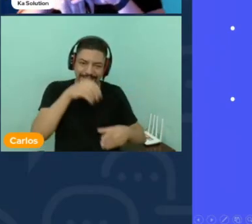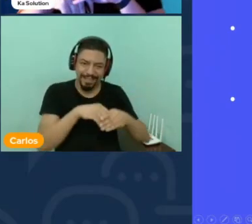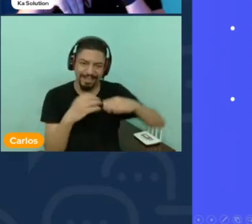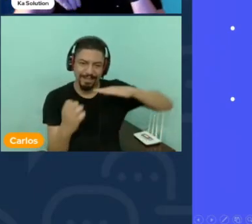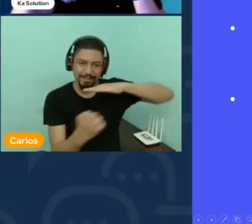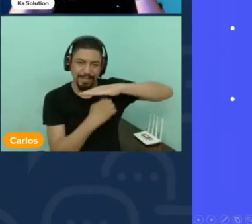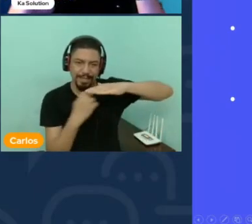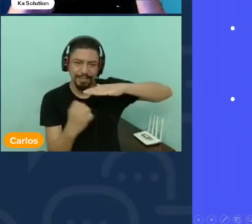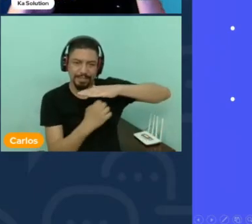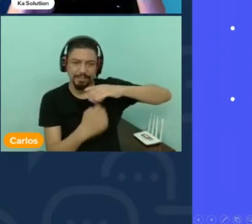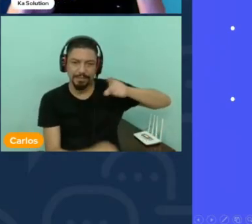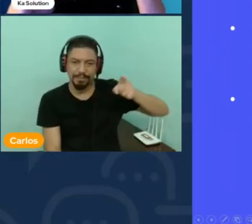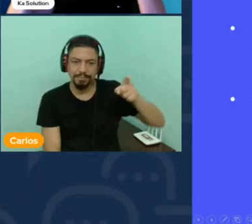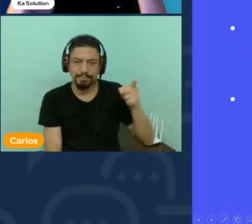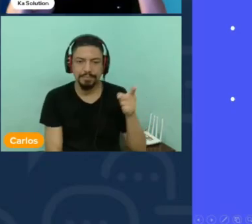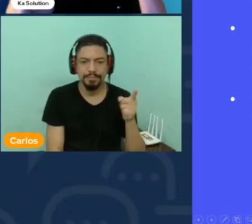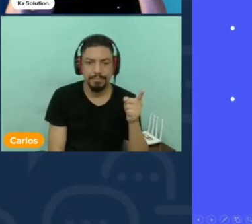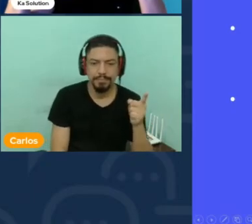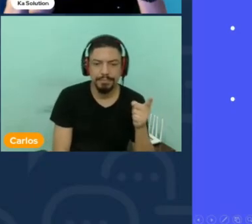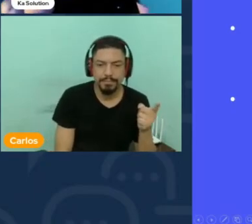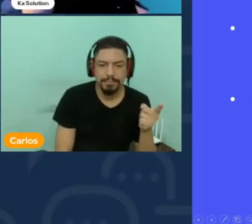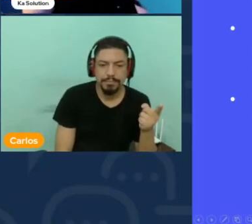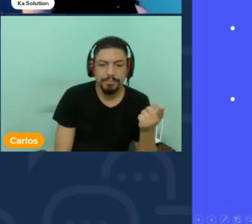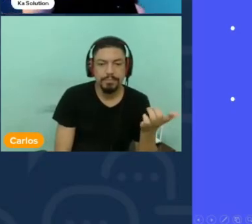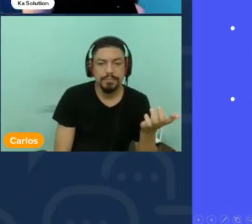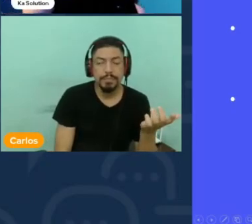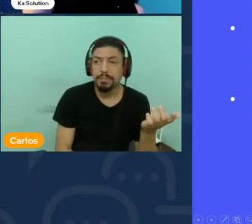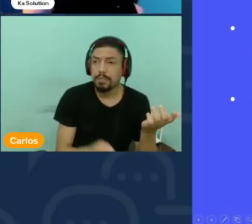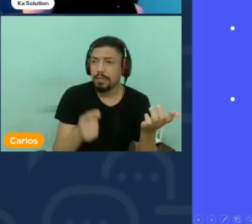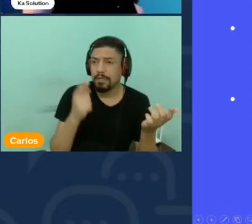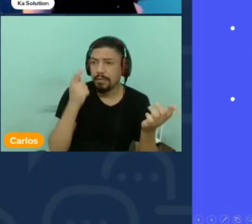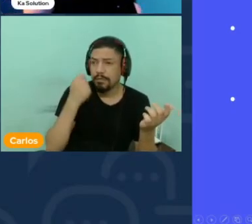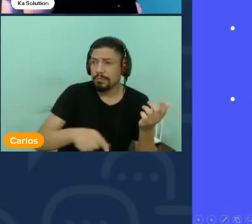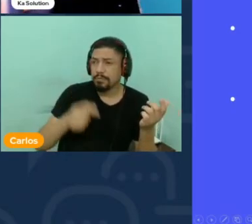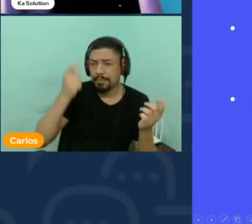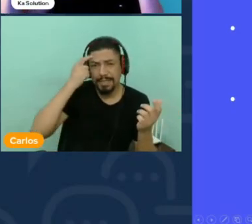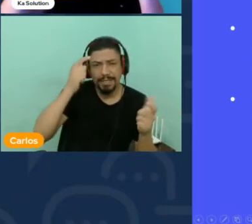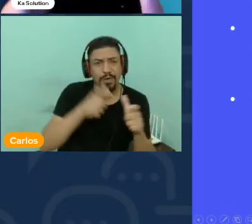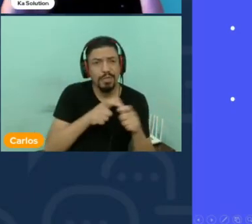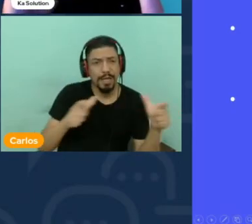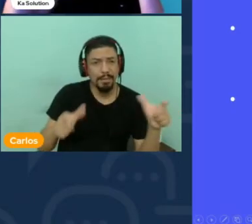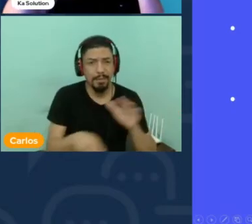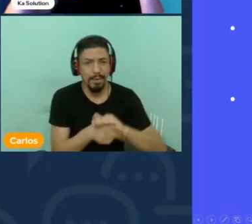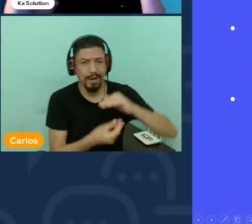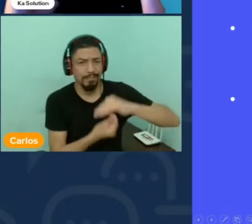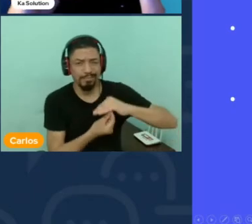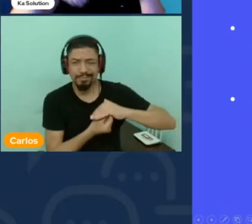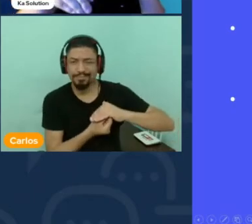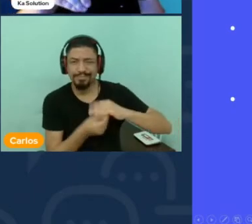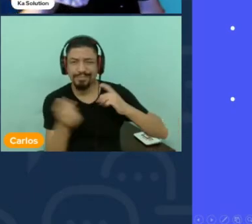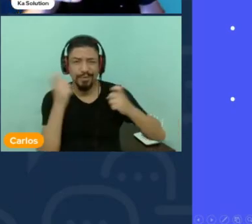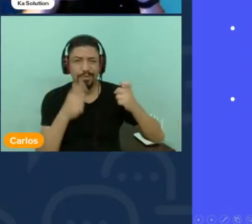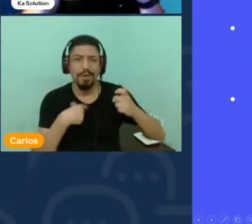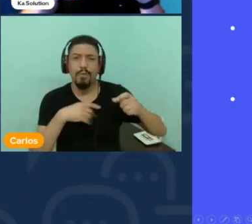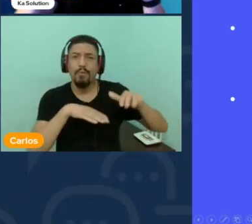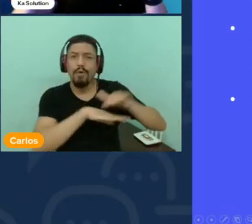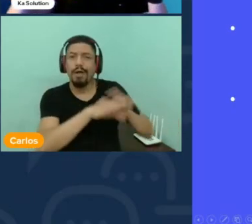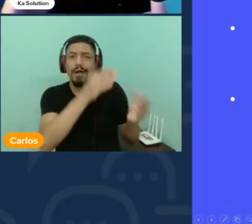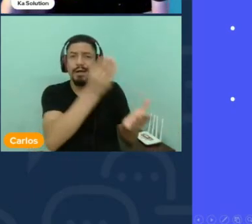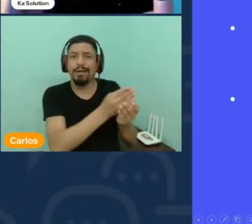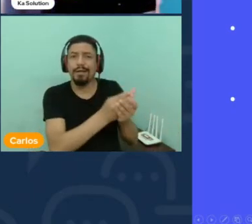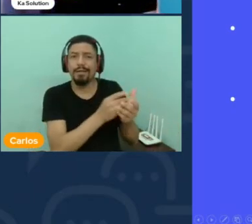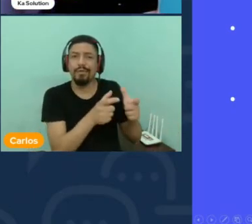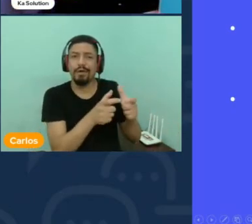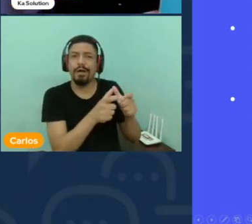um serviço onde eu não preciso dizer qual é o tamanho desse repositório. Eu vou colocando arquivos lá, a AWS